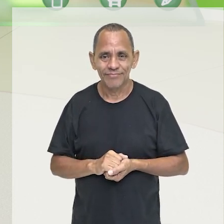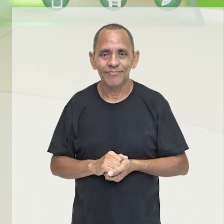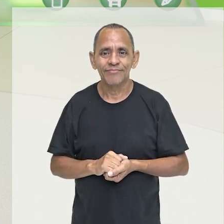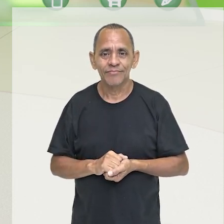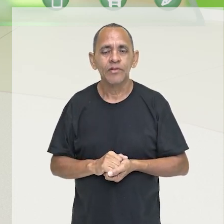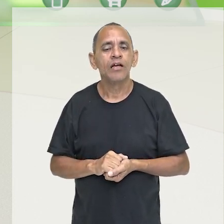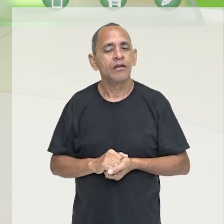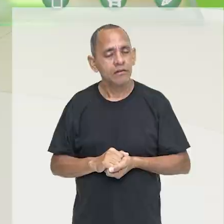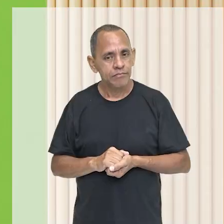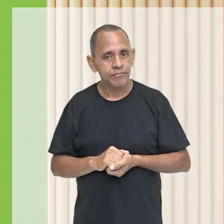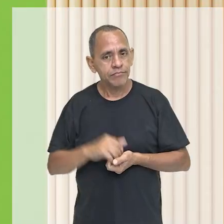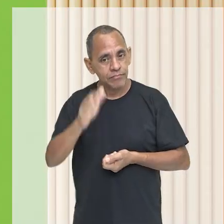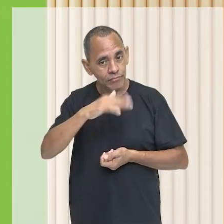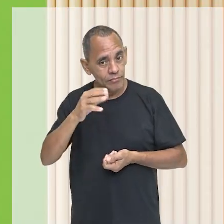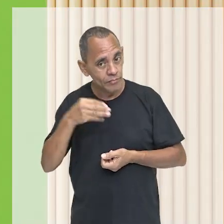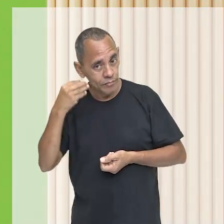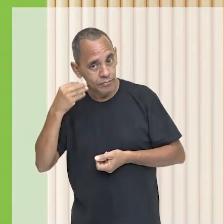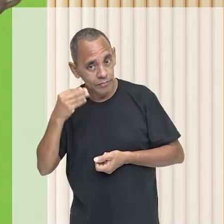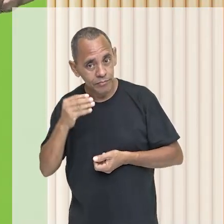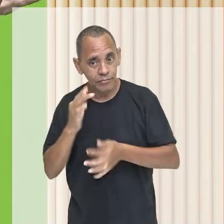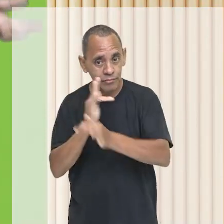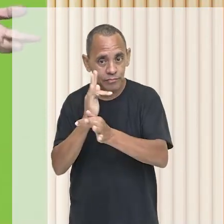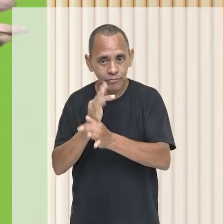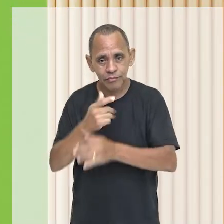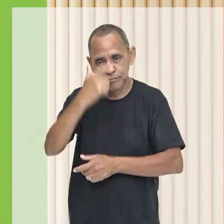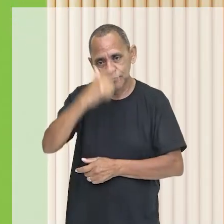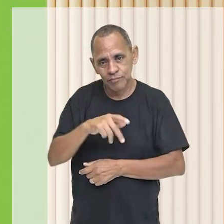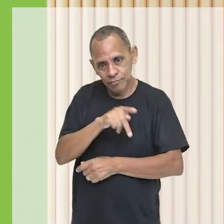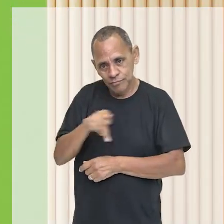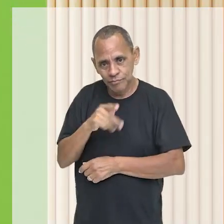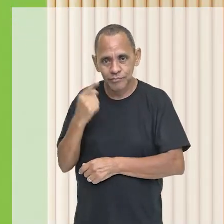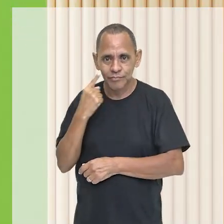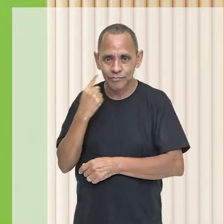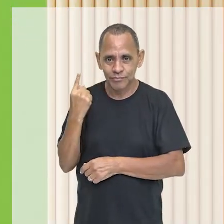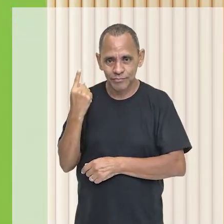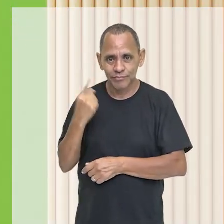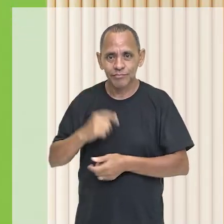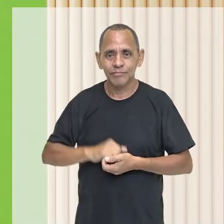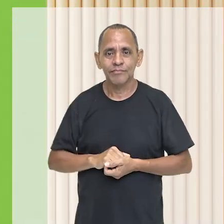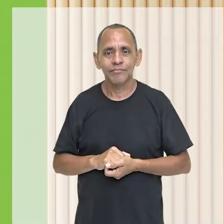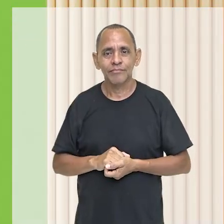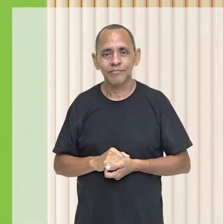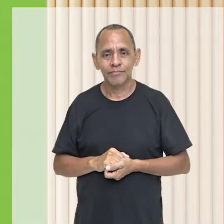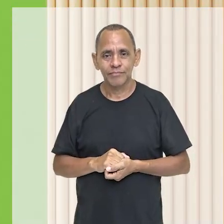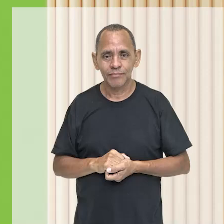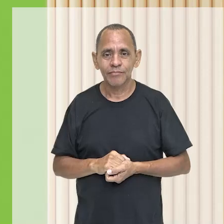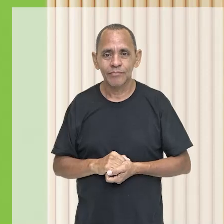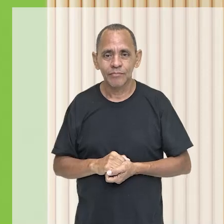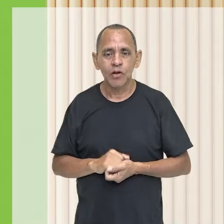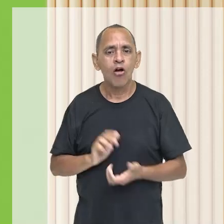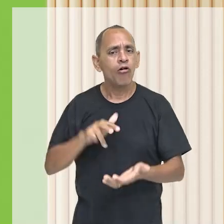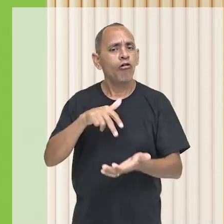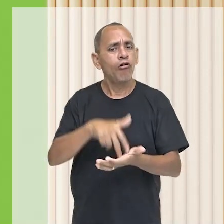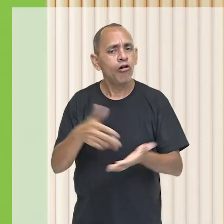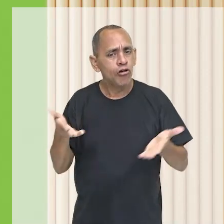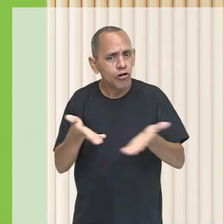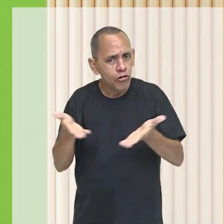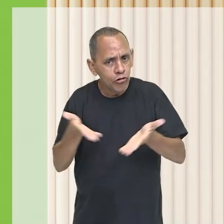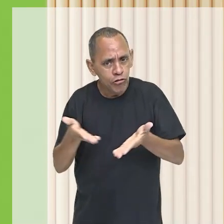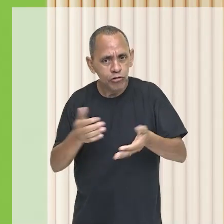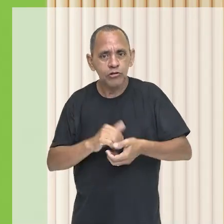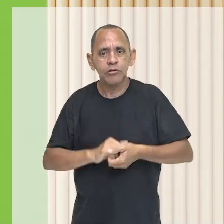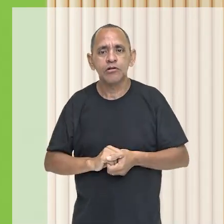da física? Eu sou a professora Risolda Farias e estaremos aqui